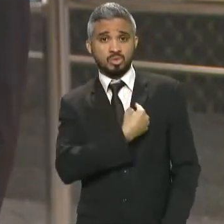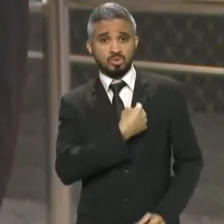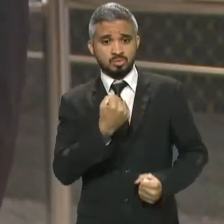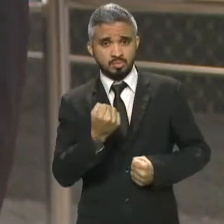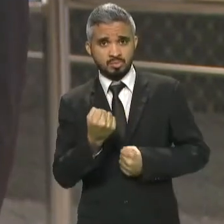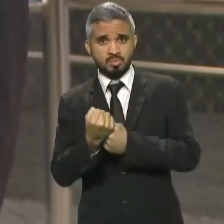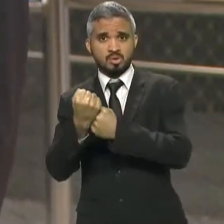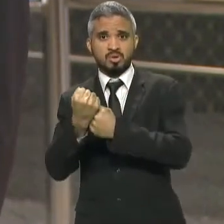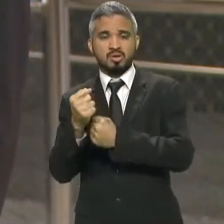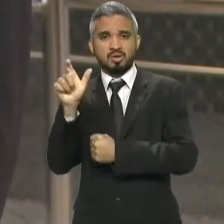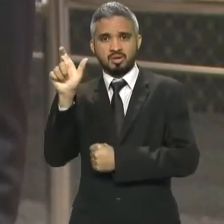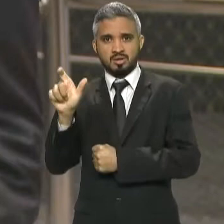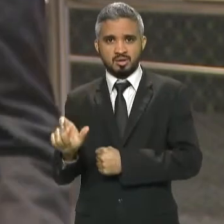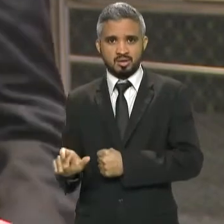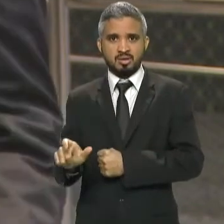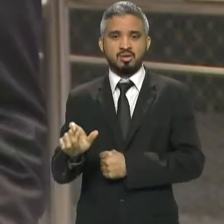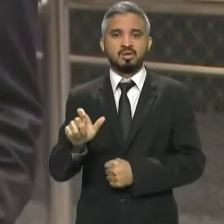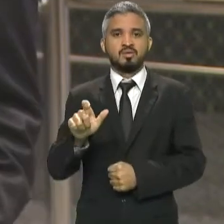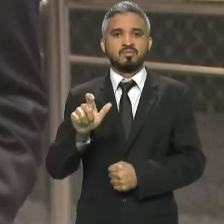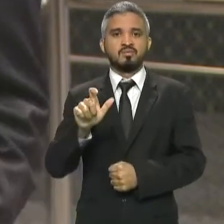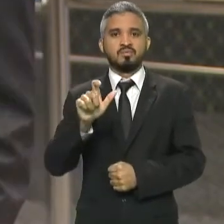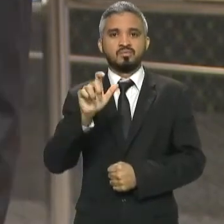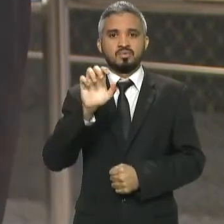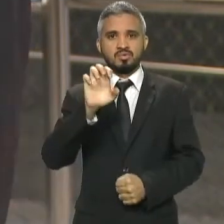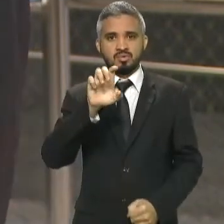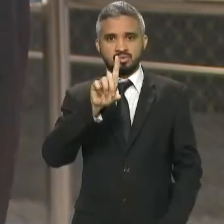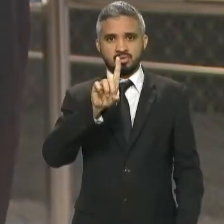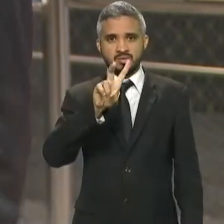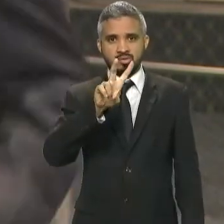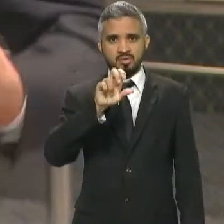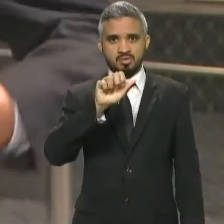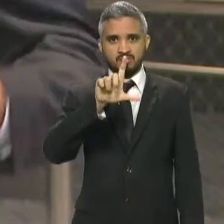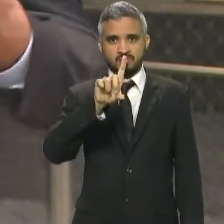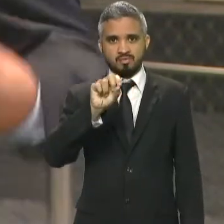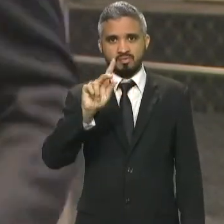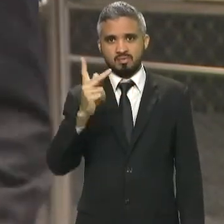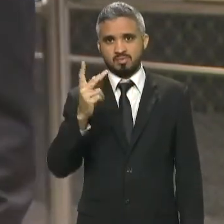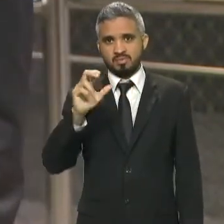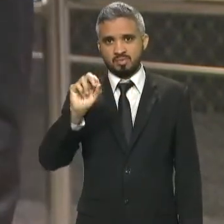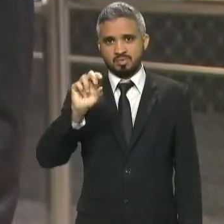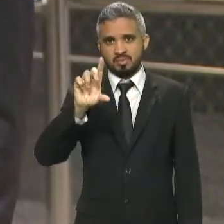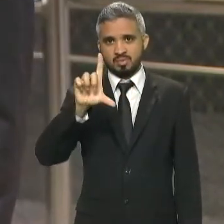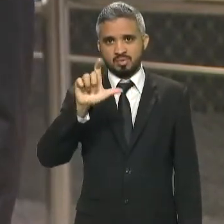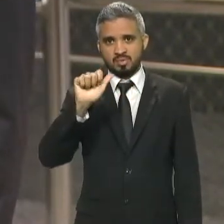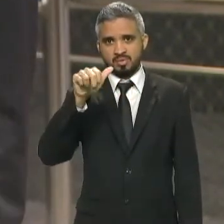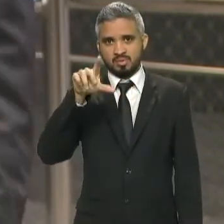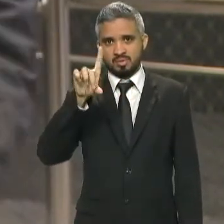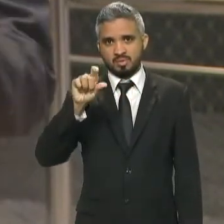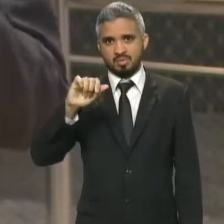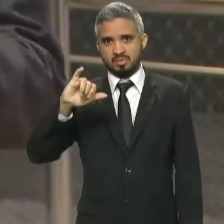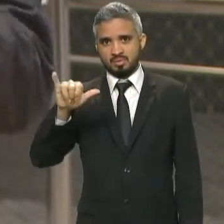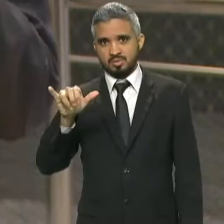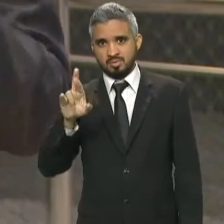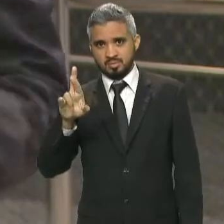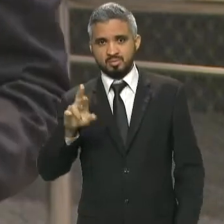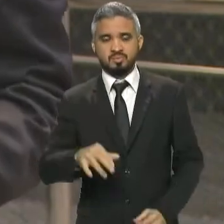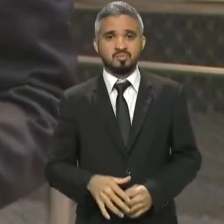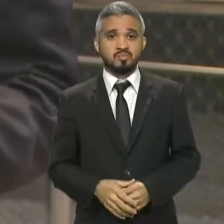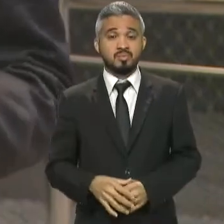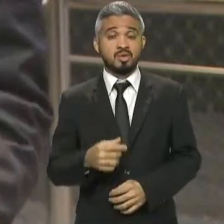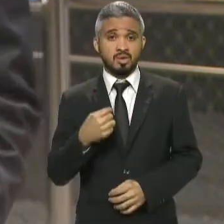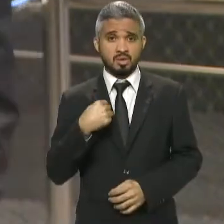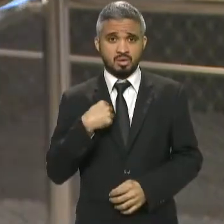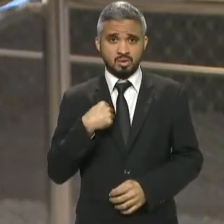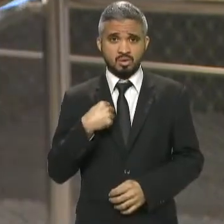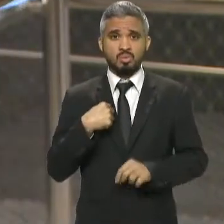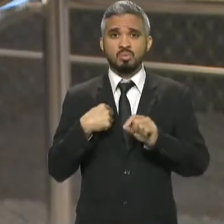Edivaldo Holanda Júnior. E eu saí dali extremamente satisfeito, renovado dentro de mim mesmo, acreditando ainda